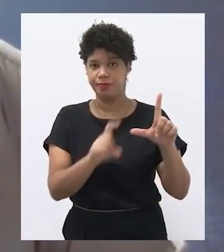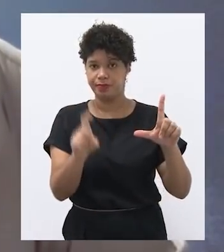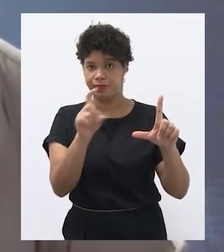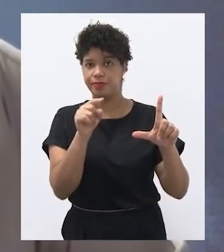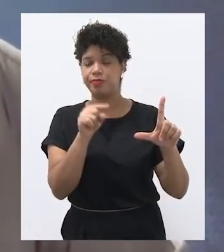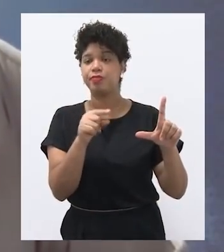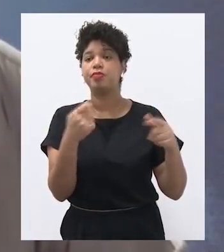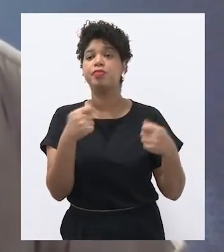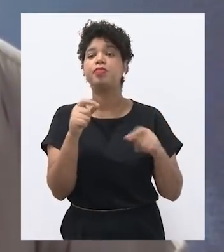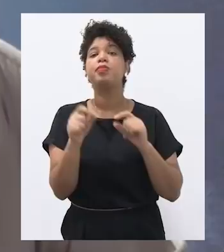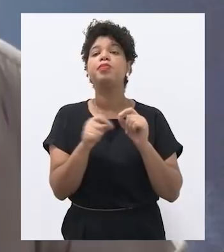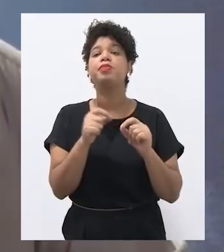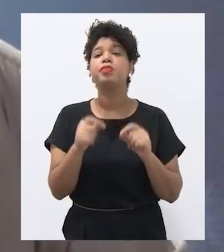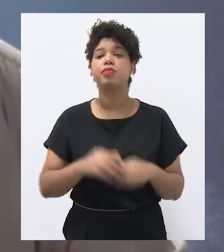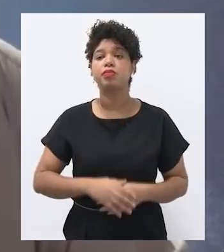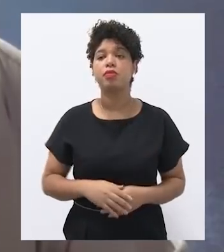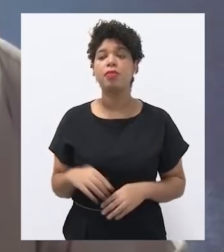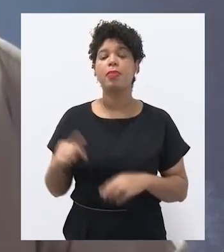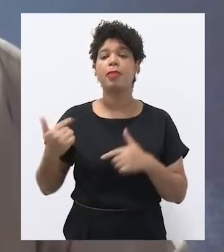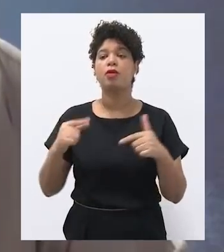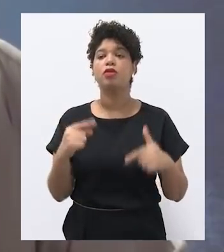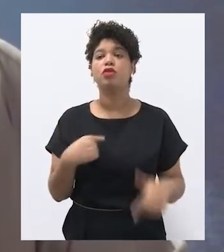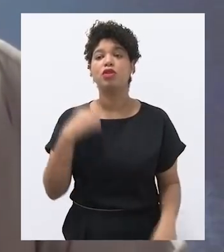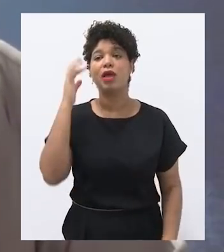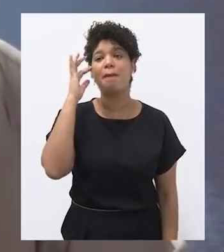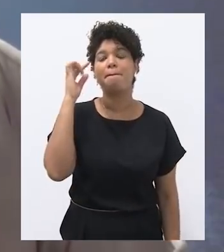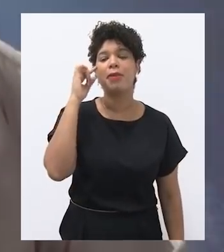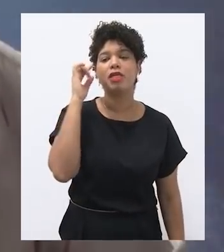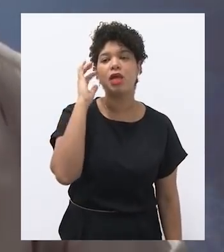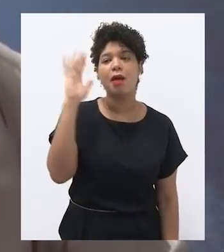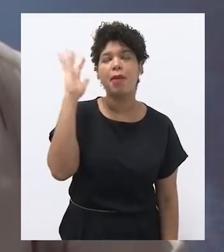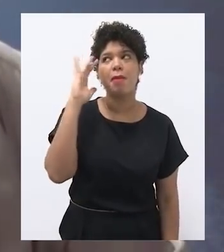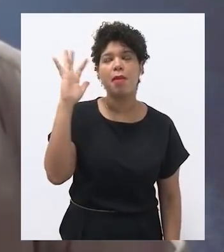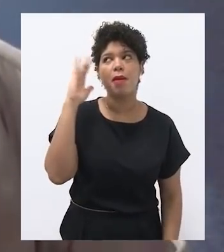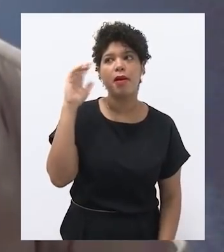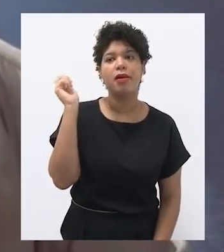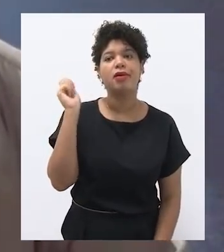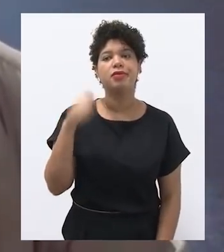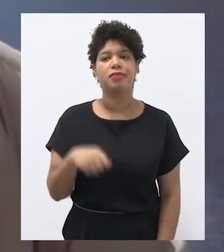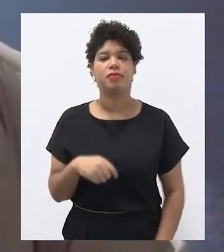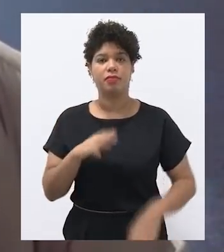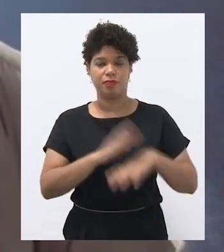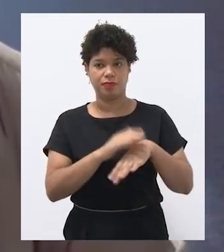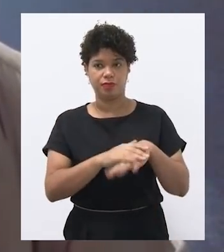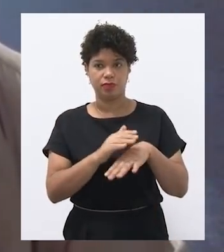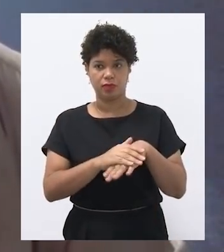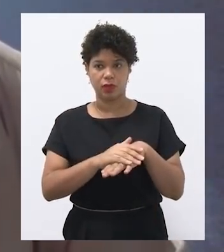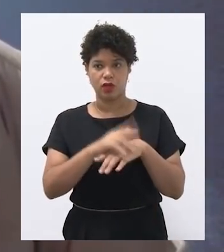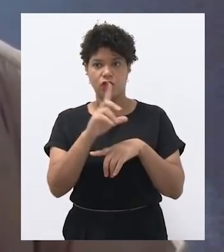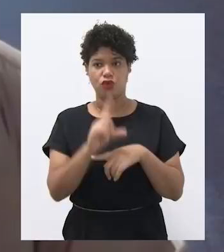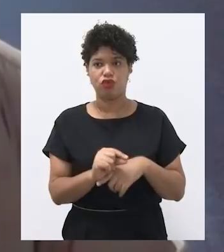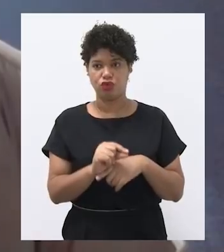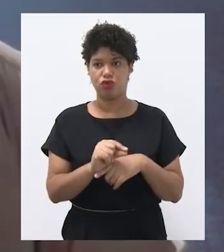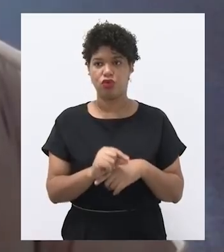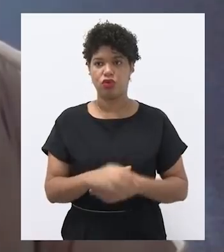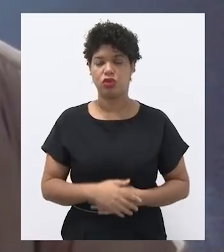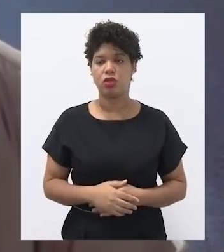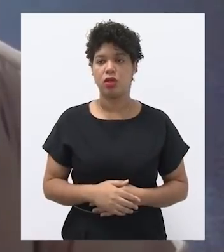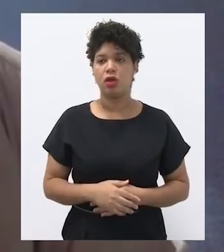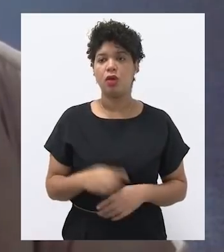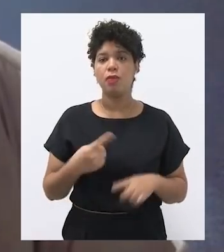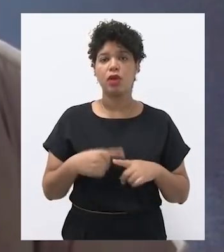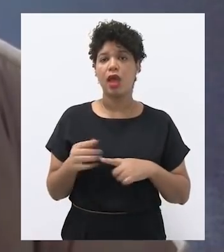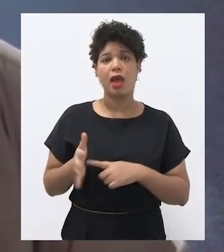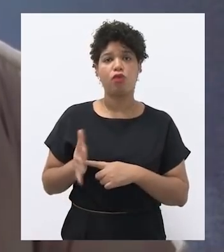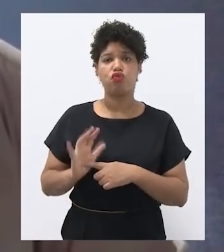essência, ele é um trabalho em que você pensa muito mais do que você faz operacionalmente tarefas. As máquinas podem fazer